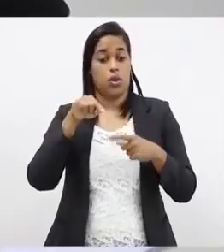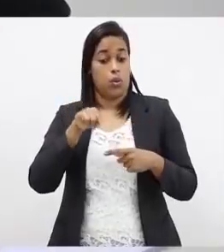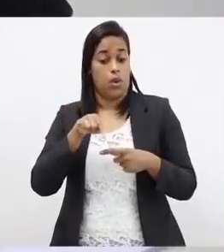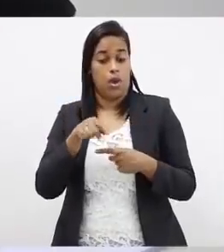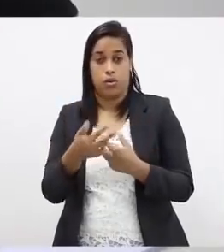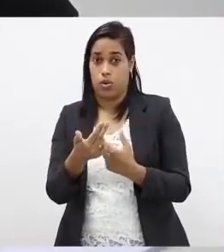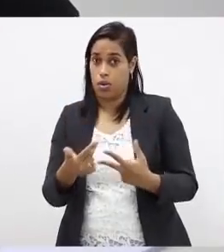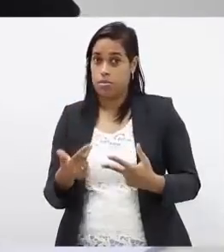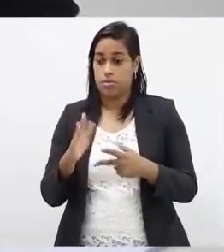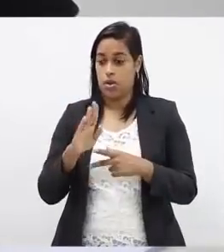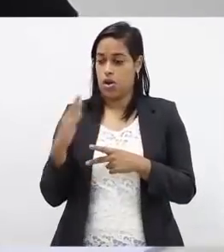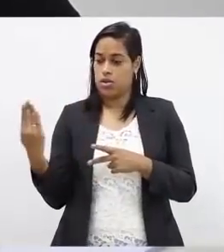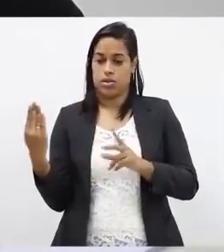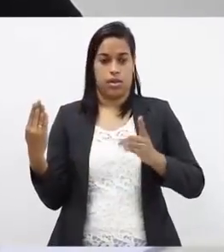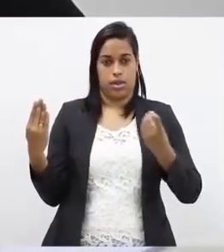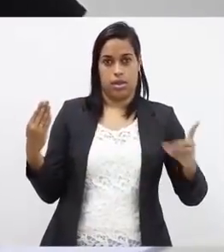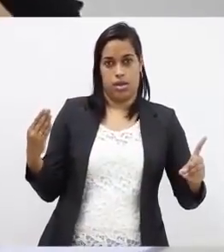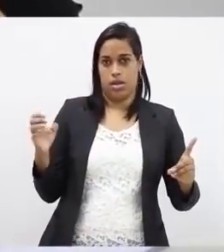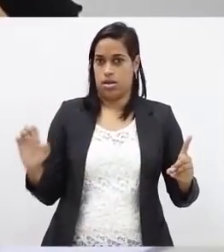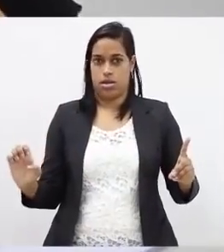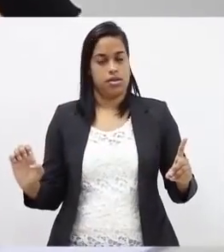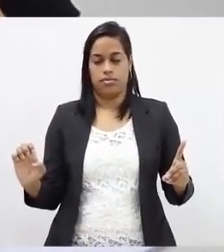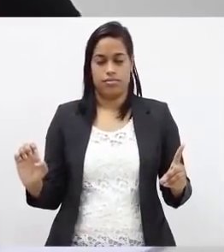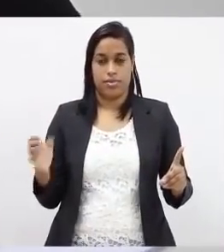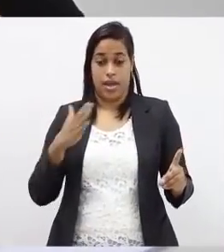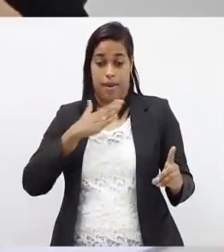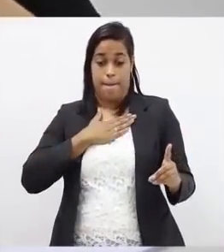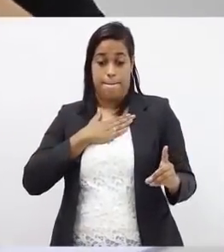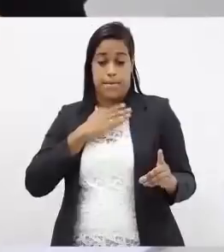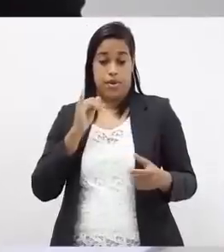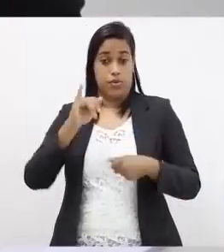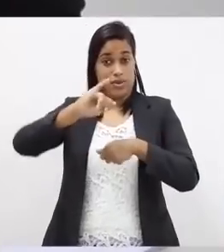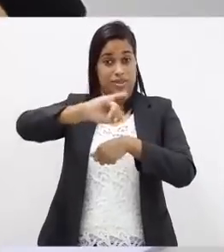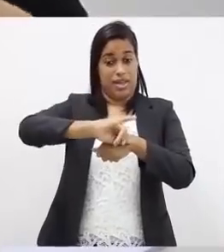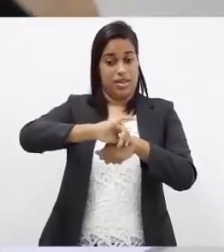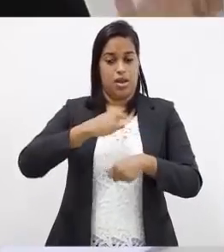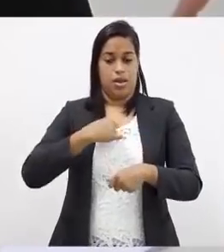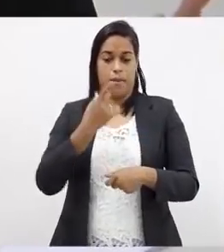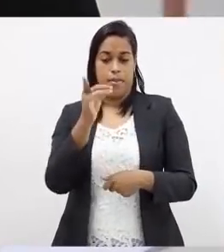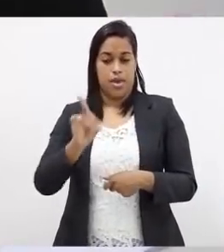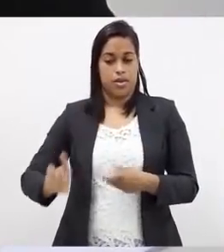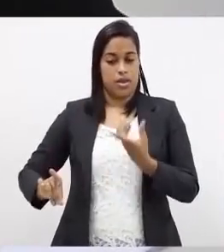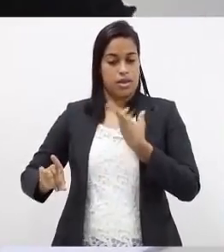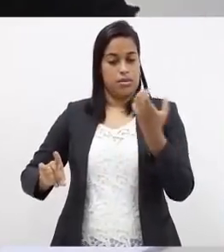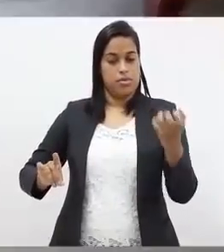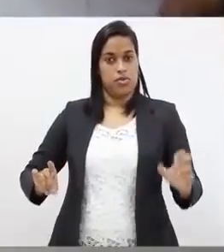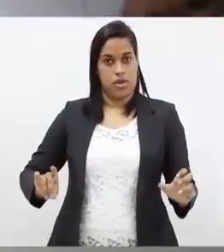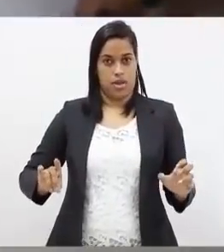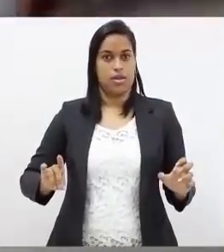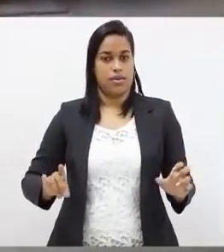não é a lateral direita ou esquerda da peça, é a lateral da peça que fica na sua direita, na sua esquerda.